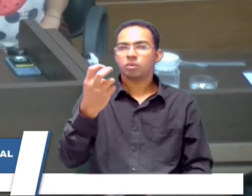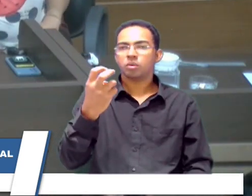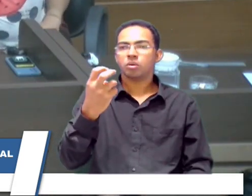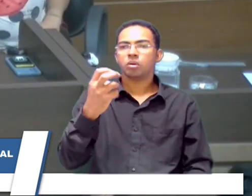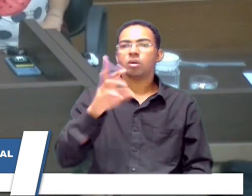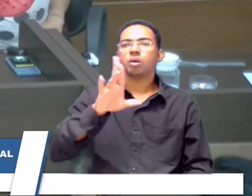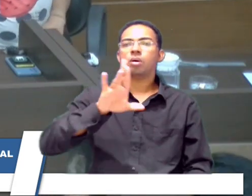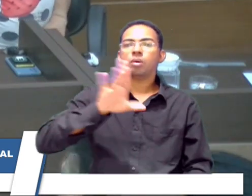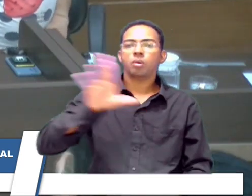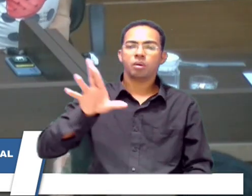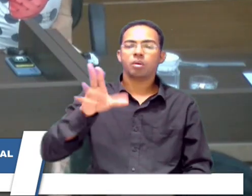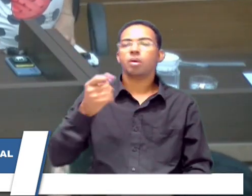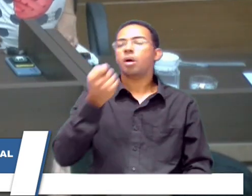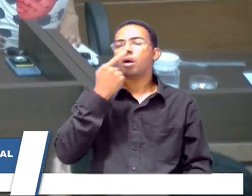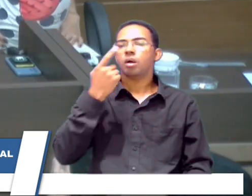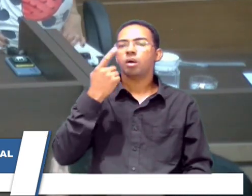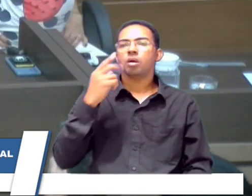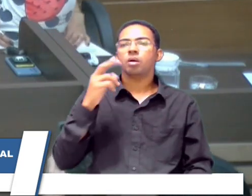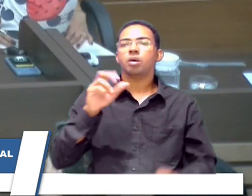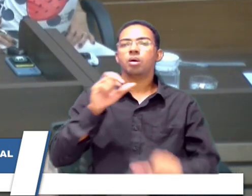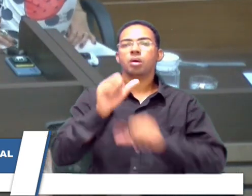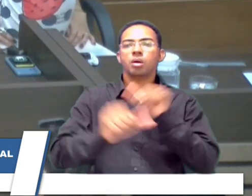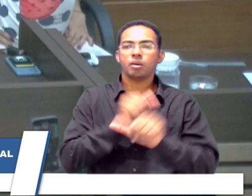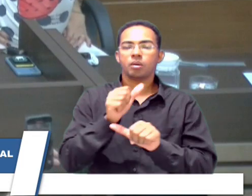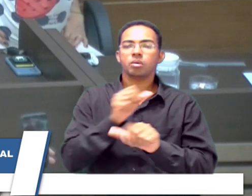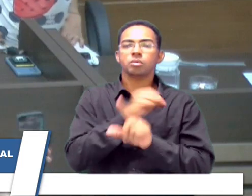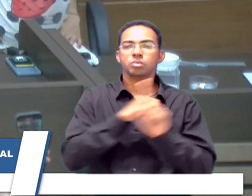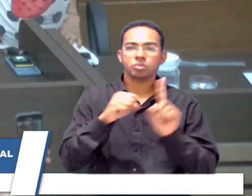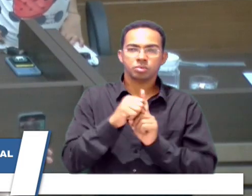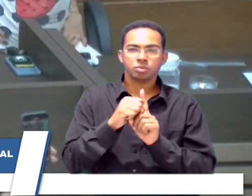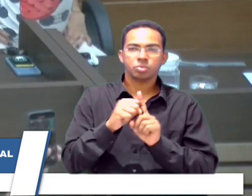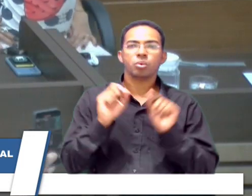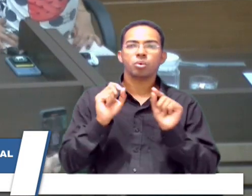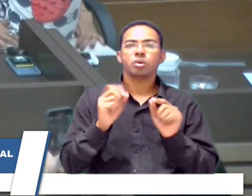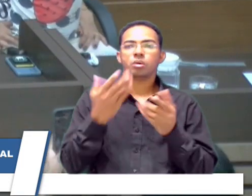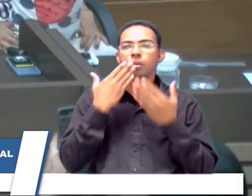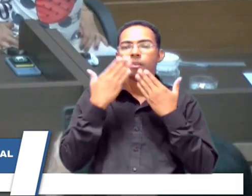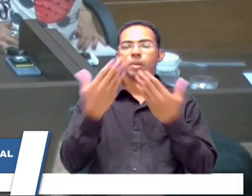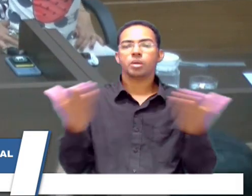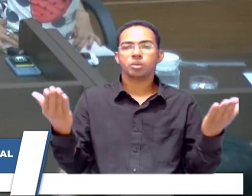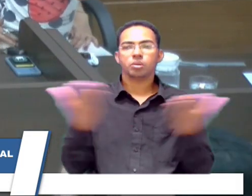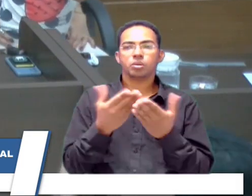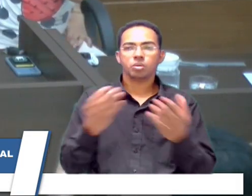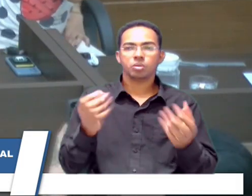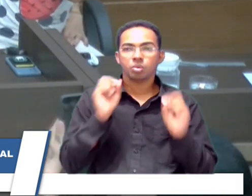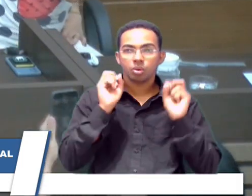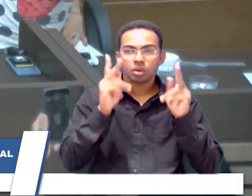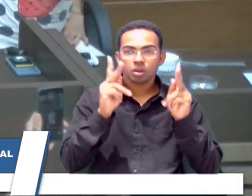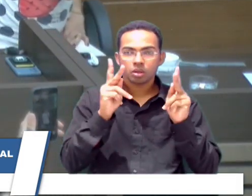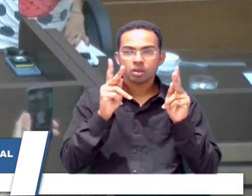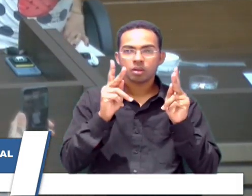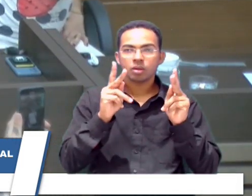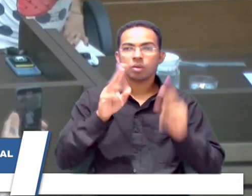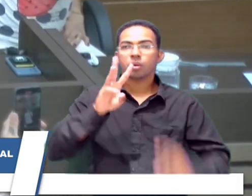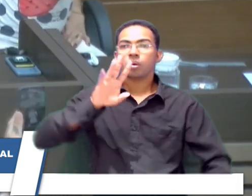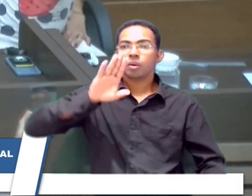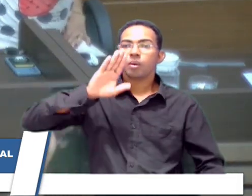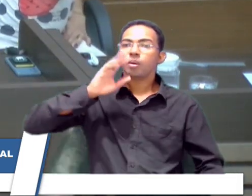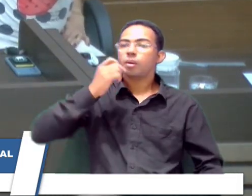medicinal, e todo mundo vai gritar reparação social, que é isso que a gente prega aqui hoje. Vamos lá, todo mundo?